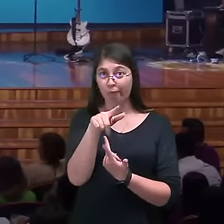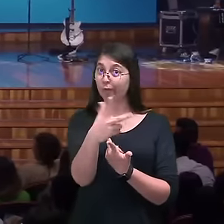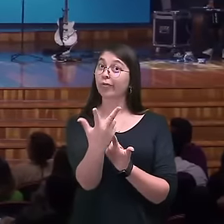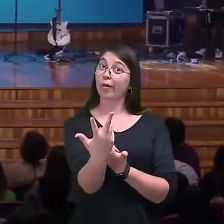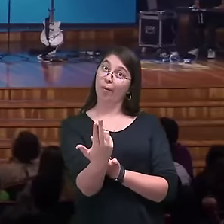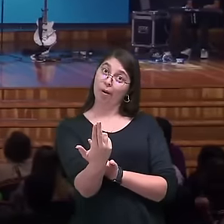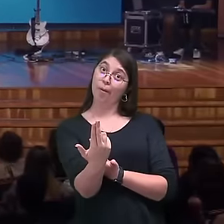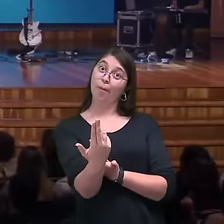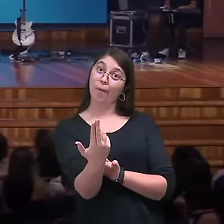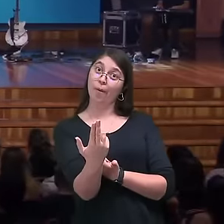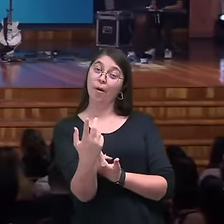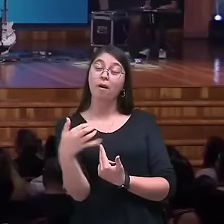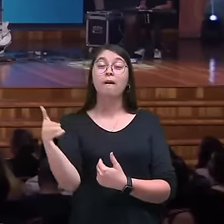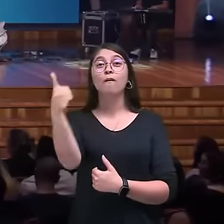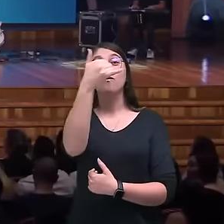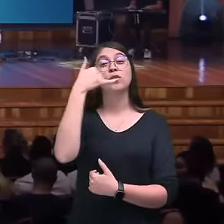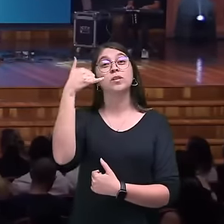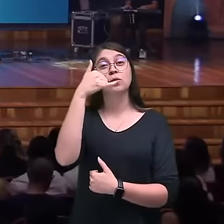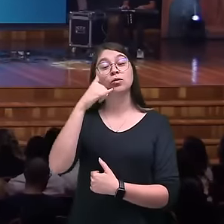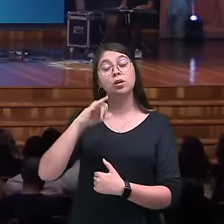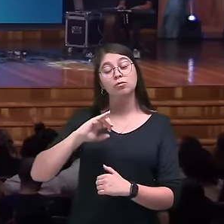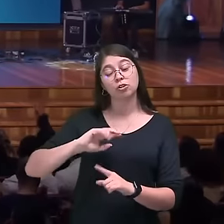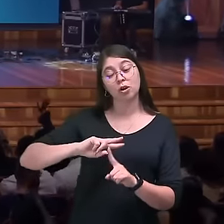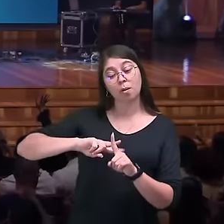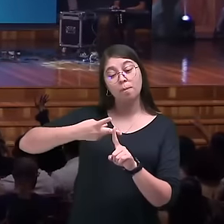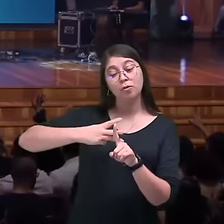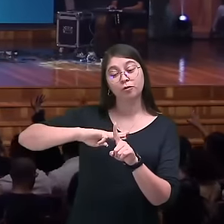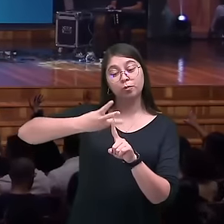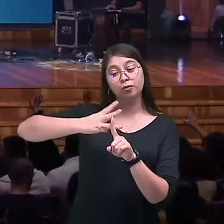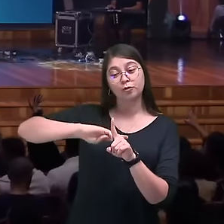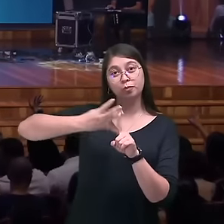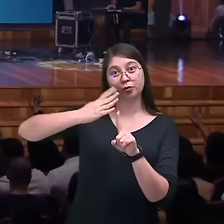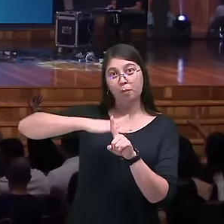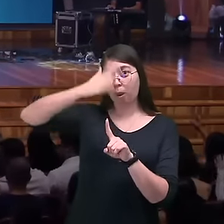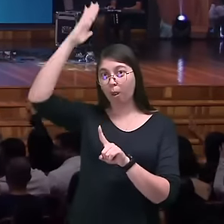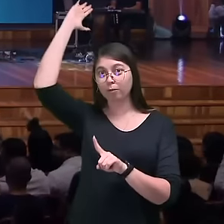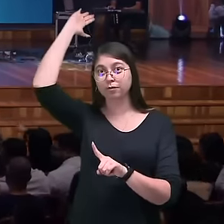Você tem a unção da multiplicação.